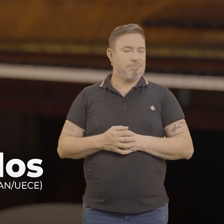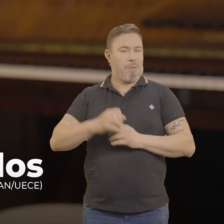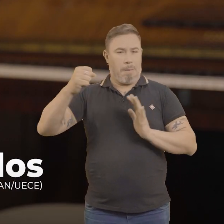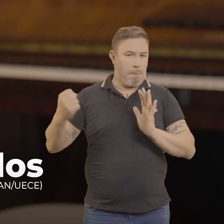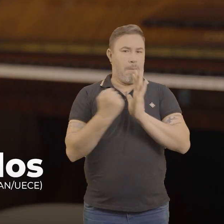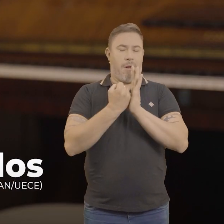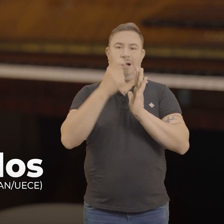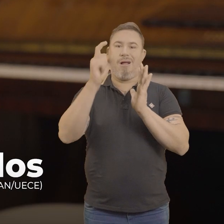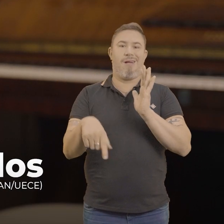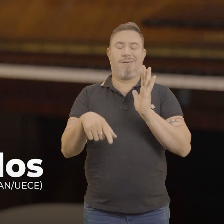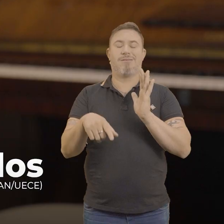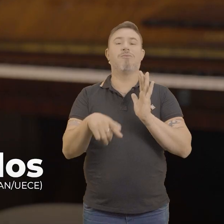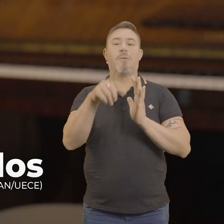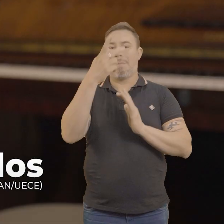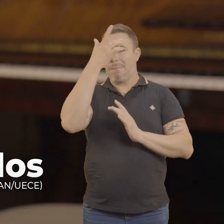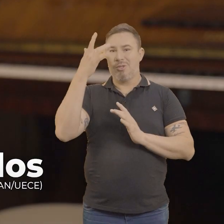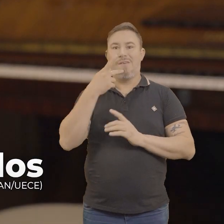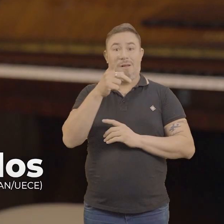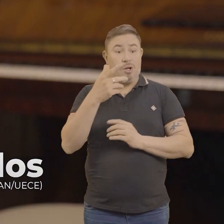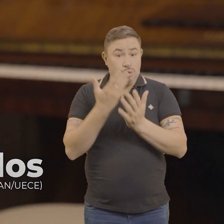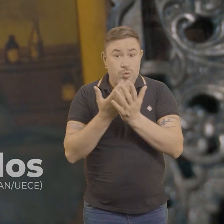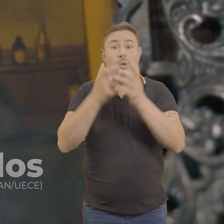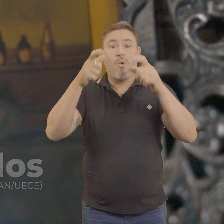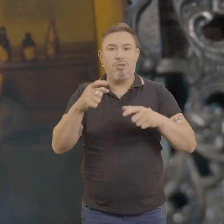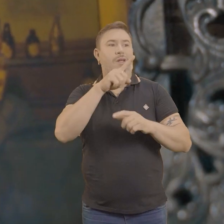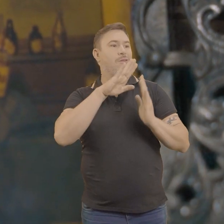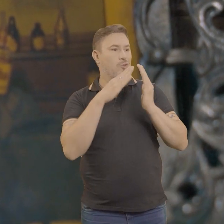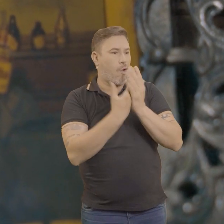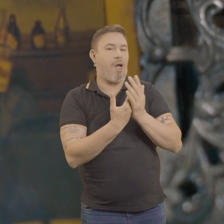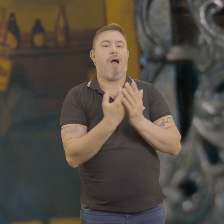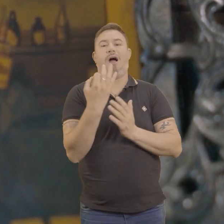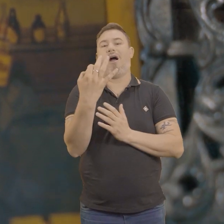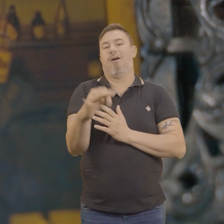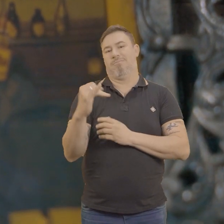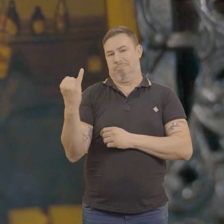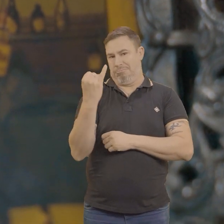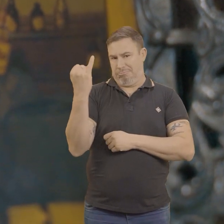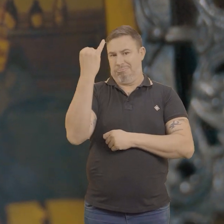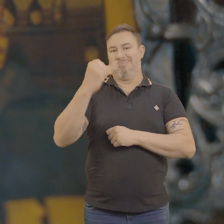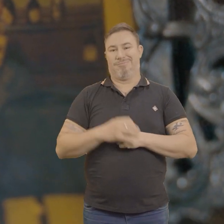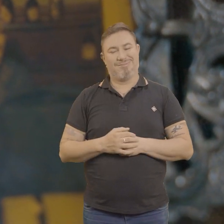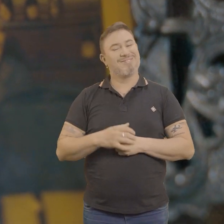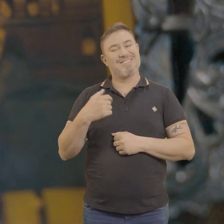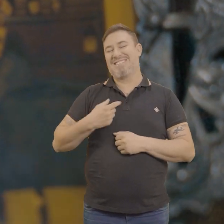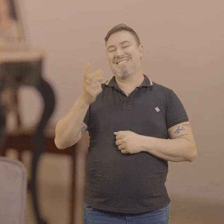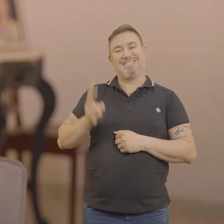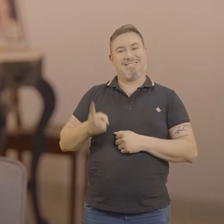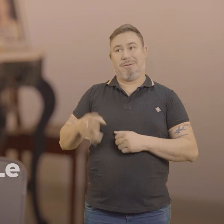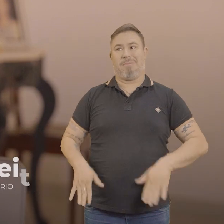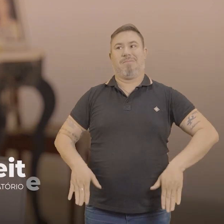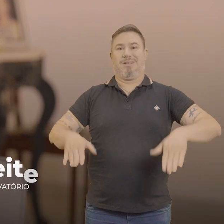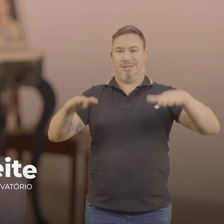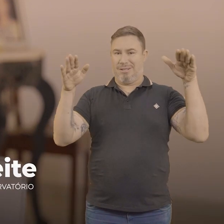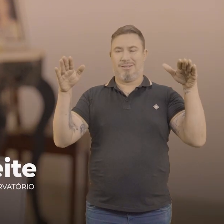era um cartão de visita, era alguma coisa importante. Era a minha segunda casa, desde pequena, porque